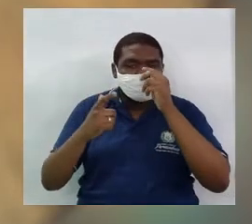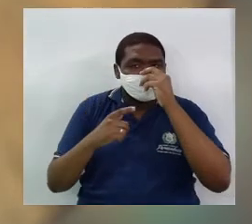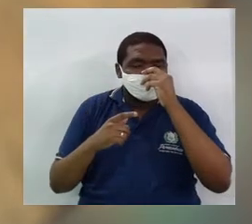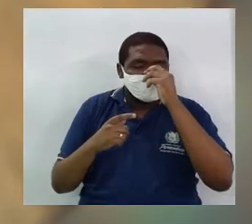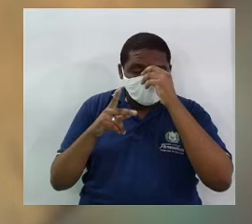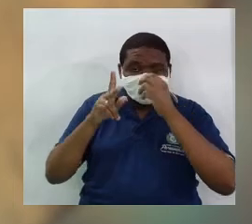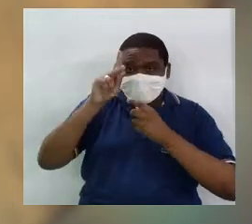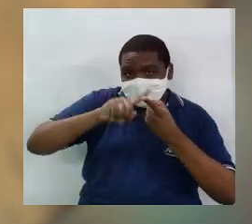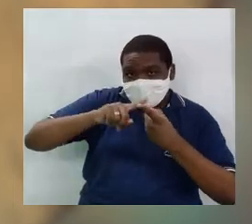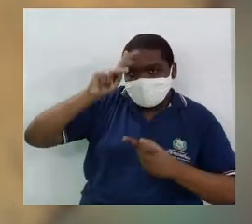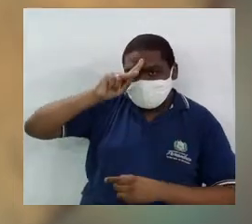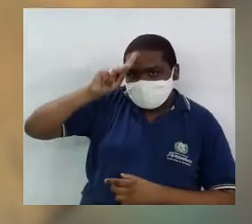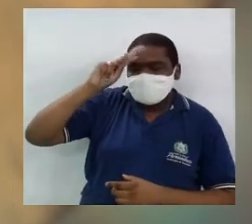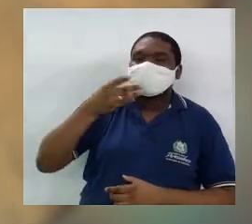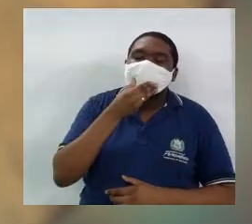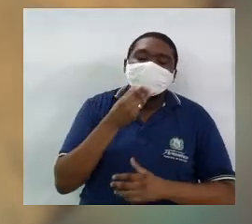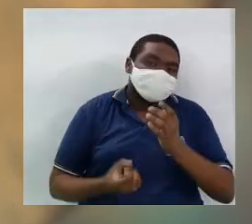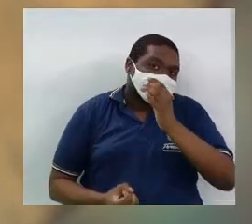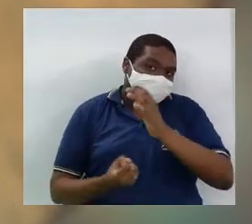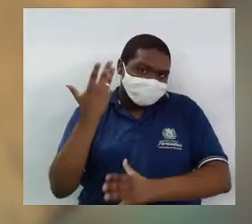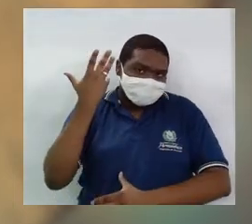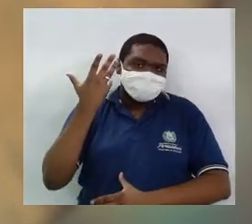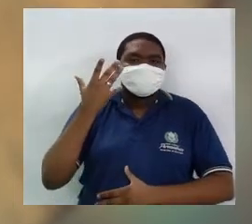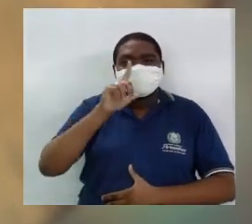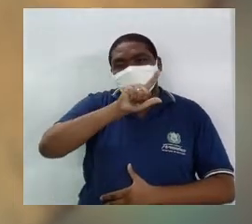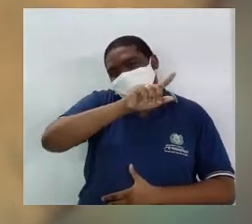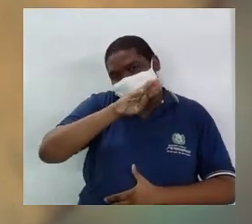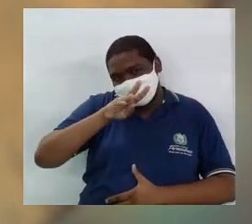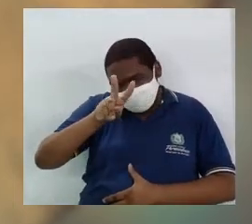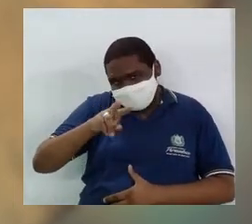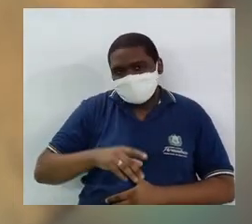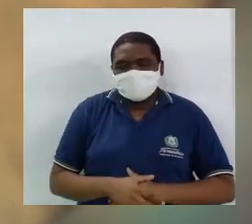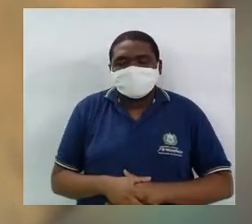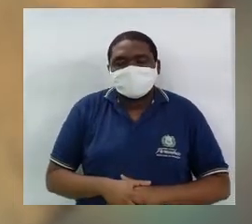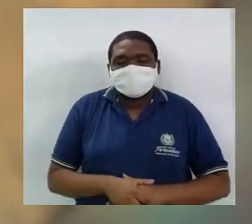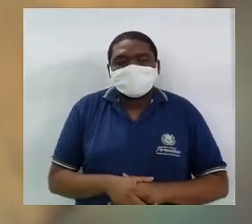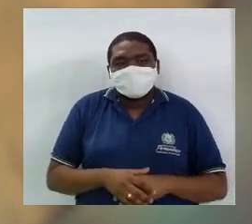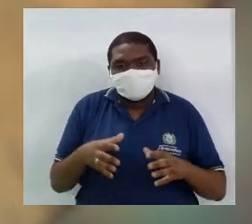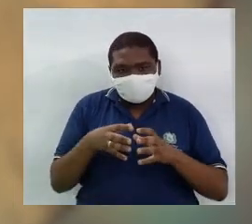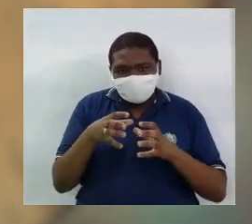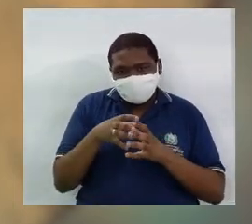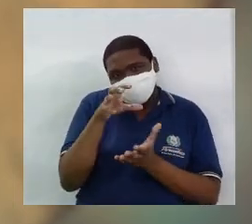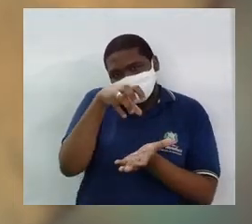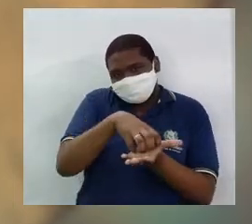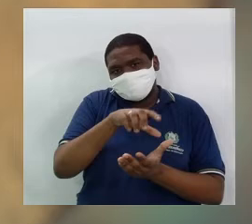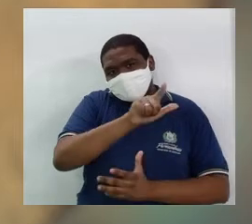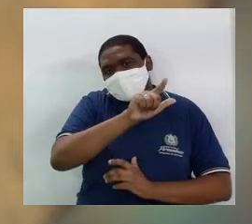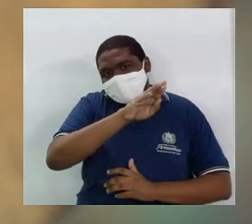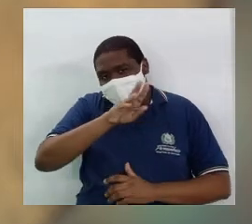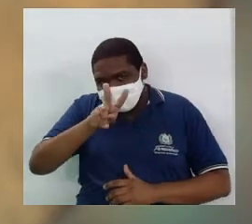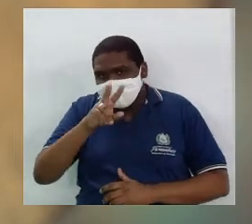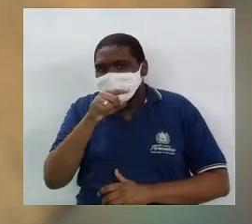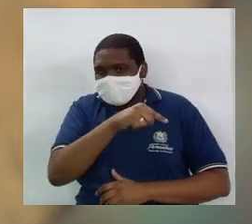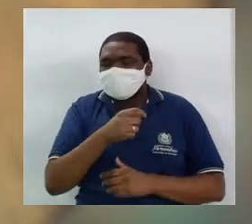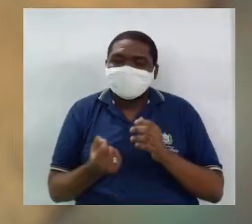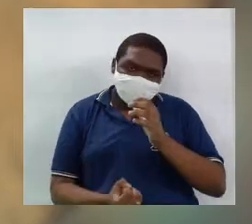Lembrando sempre que é o fundador da Legião da Boa Vontade. Então é isso aí,